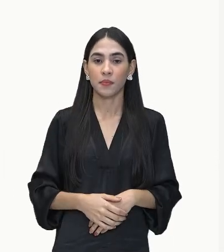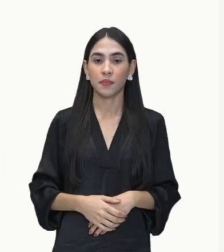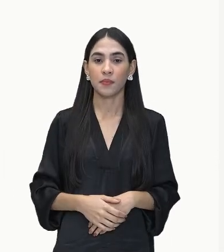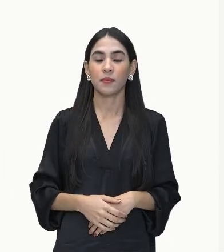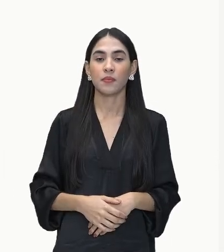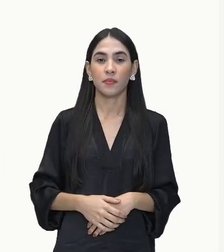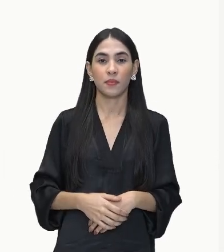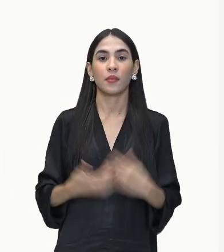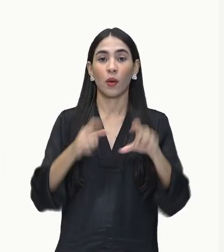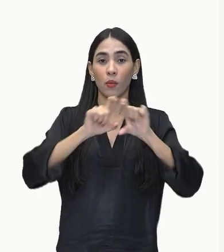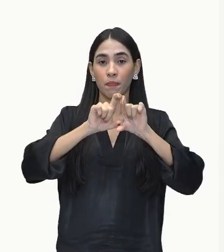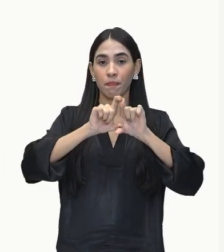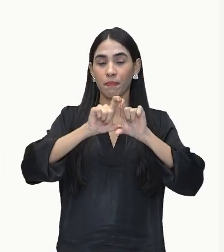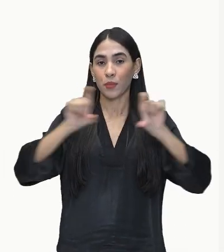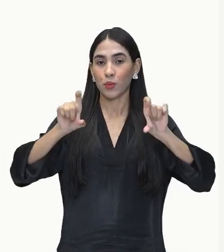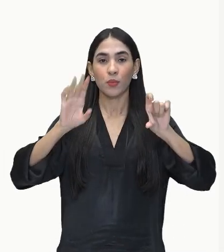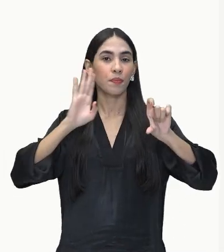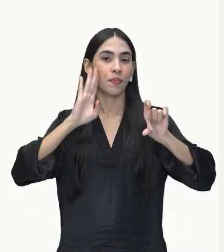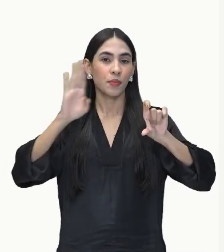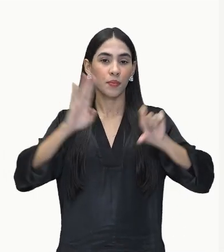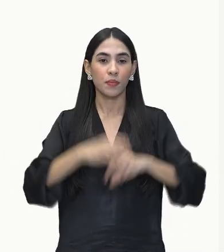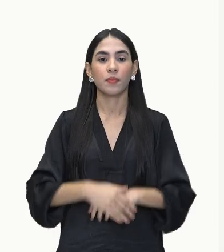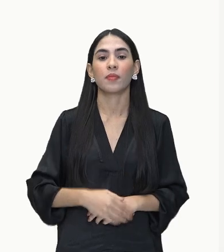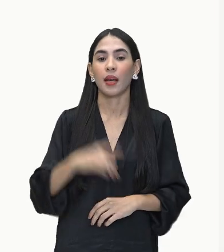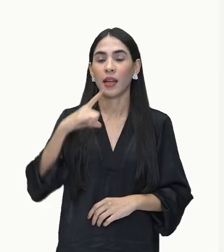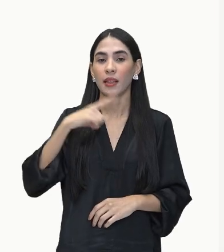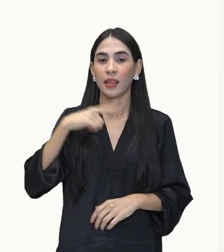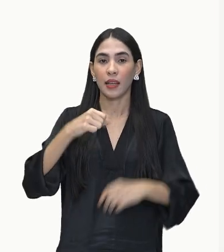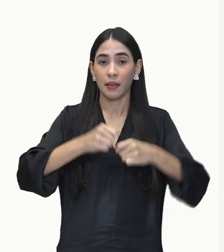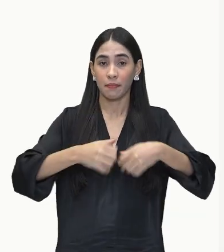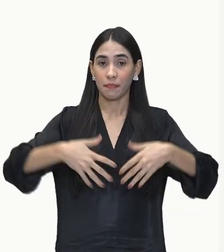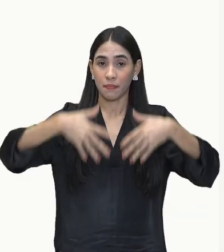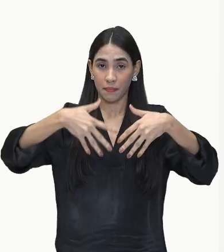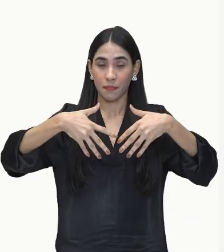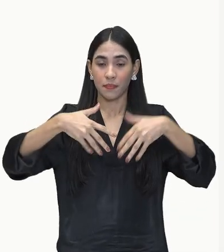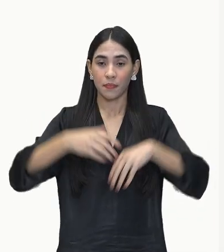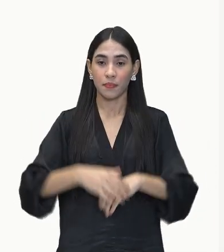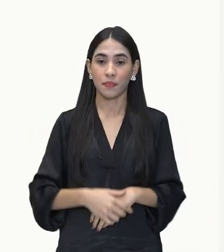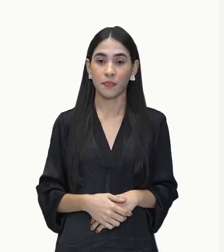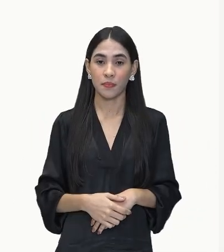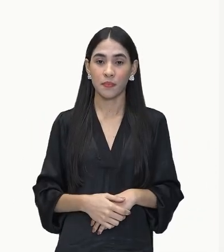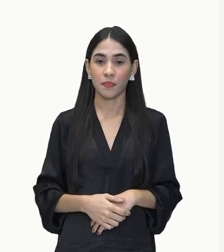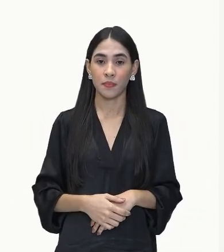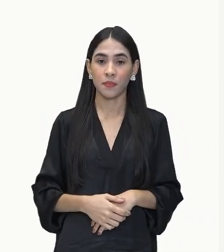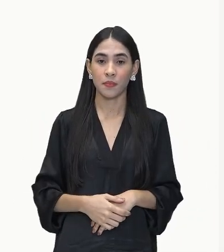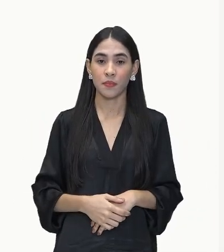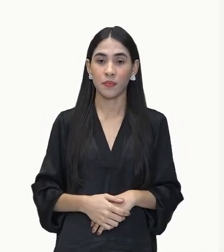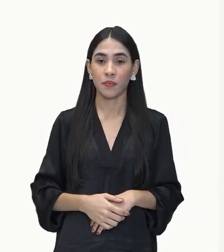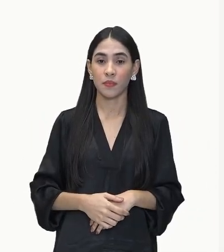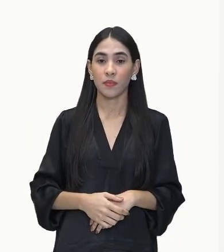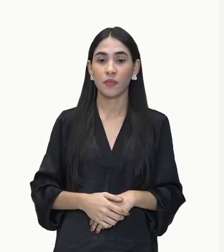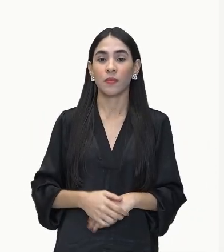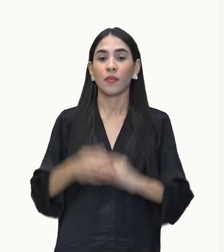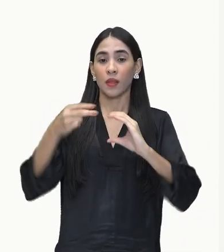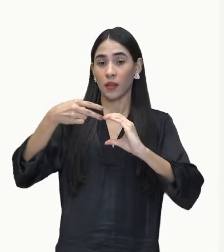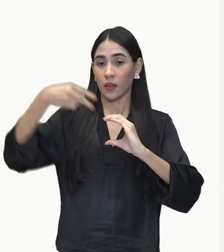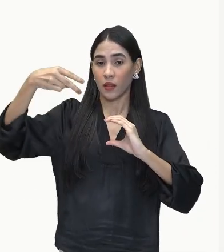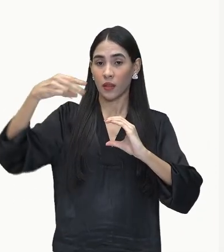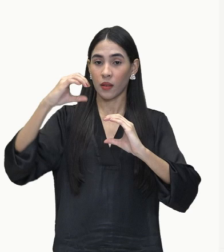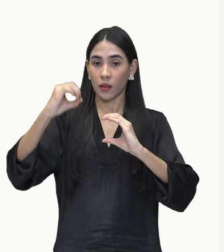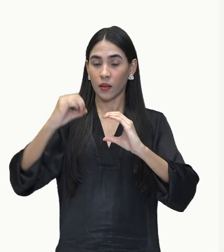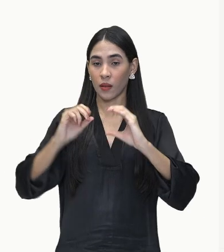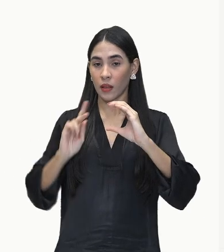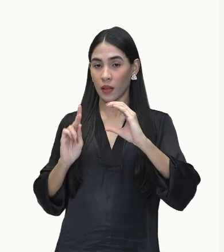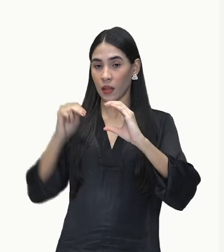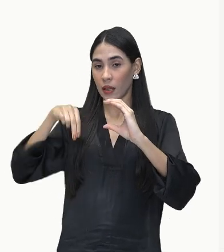cadeia principal tem uma ramificação aqui. Esse sempre vai ser o carbono 1, esse é o